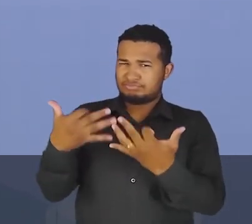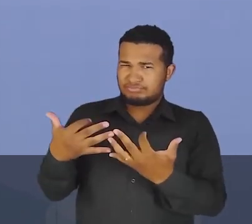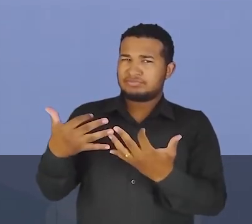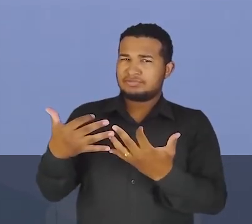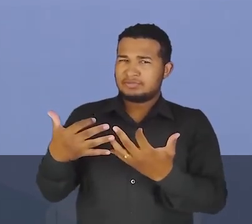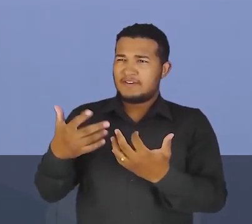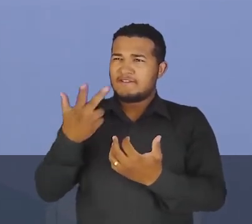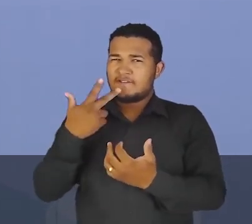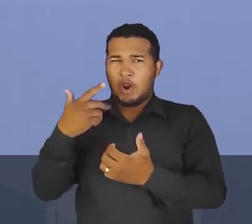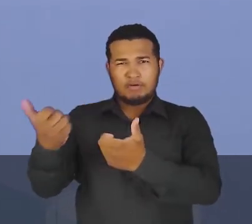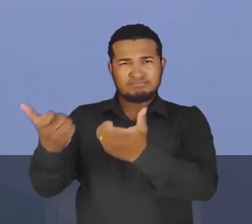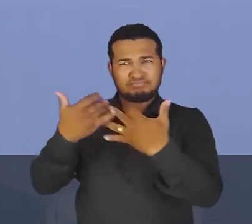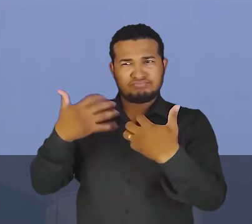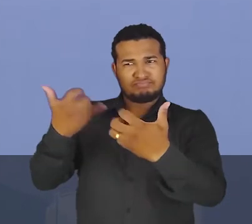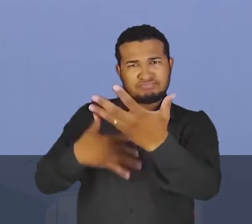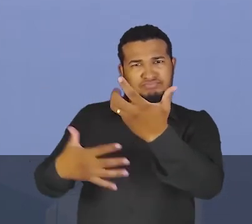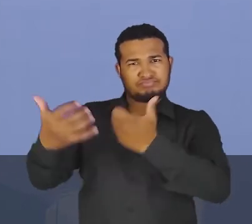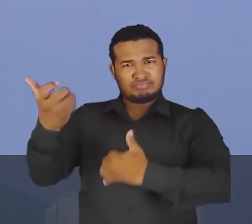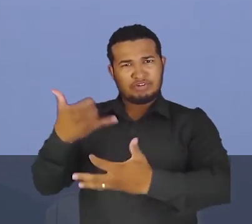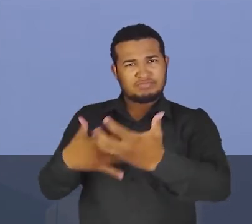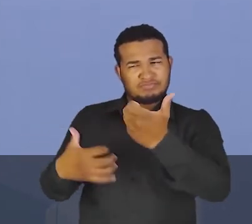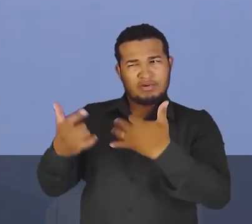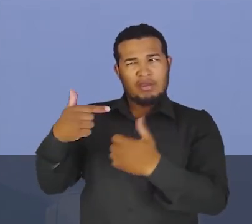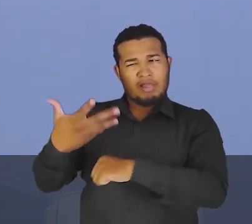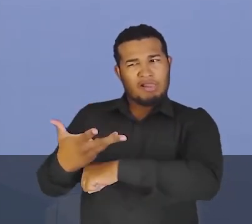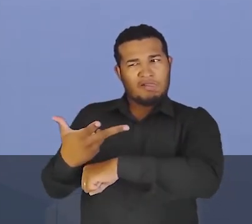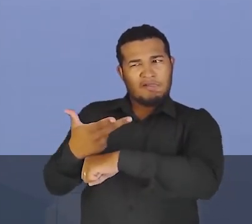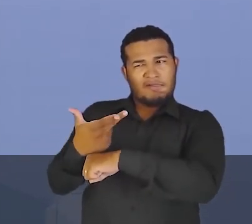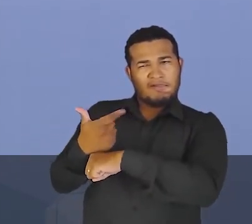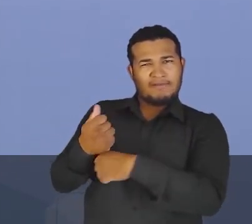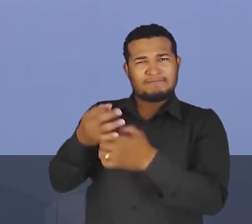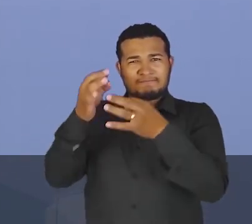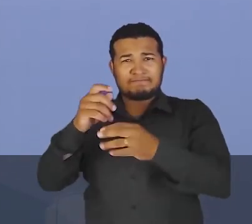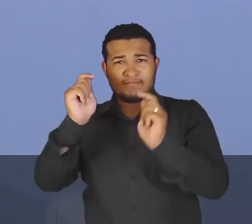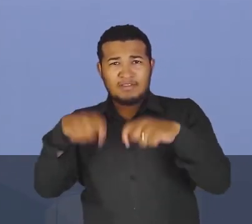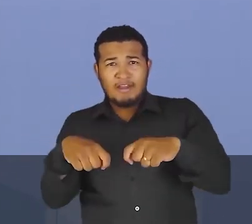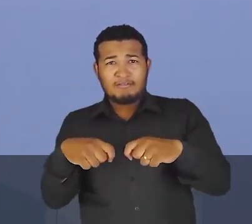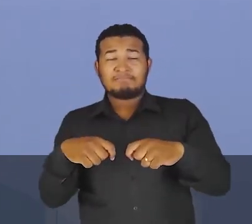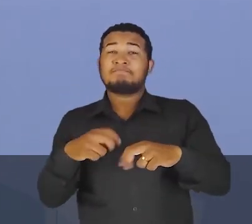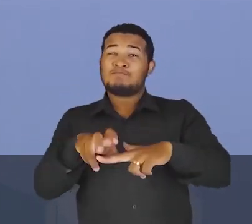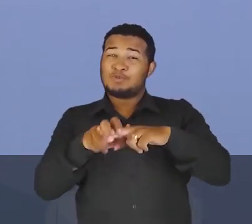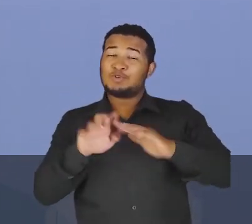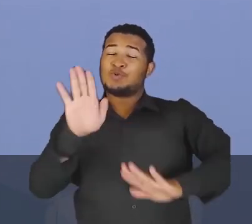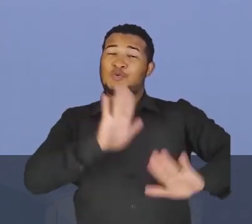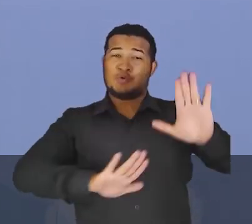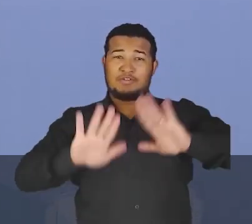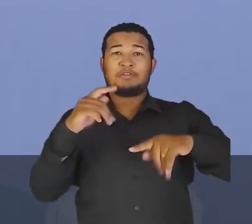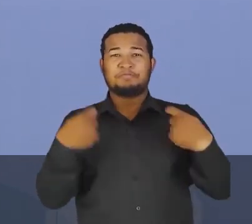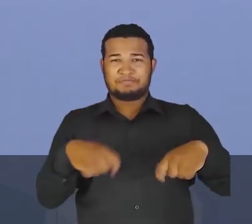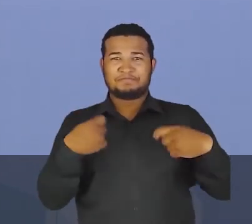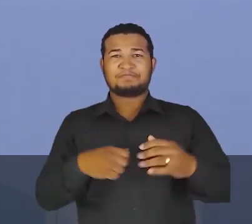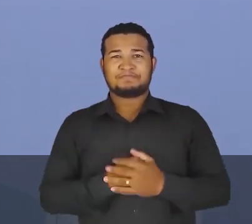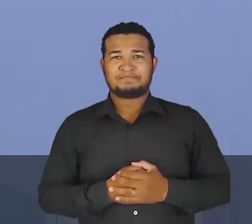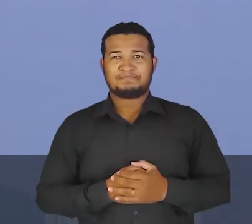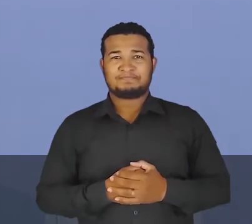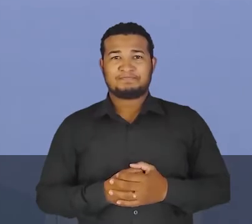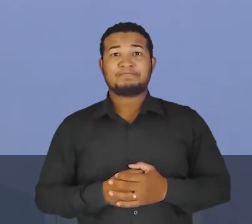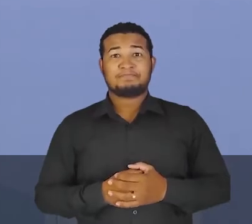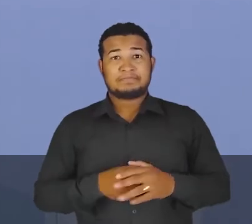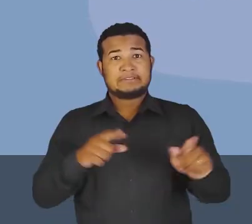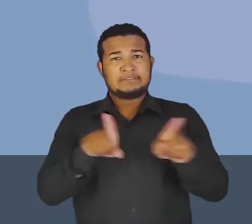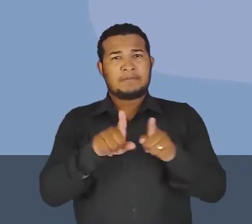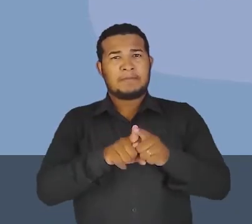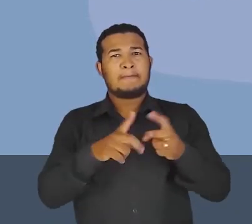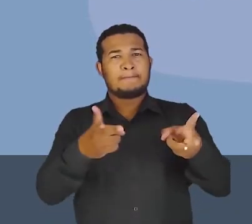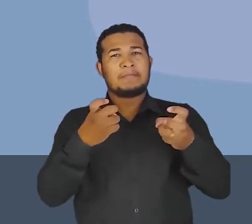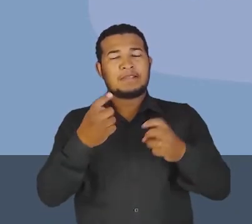essa pessoa está falando para mim, do jeito que ela está tentando me convencer? Então, devemos tomar cuidado com isso. E olha só, observa aqui no